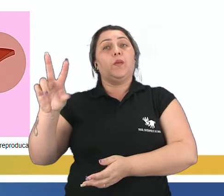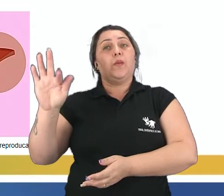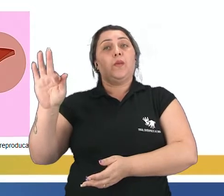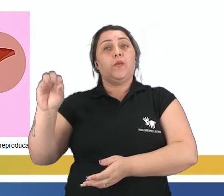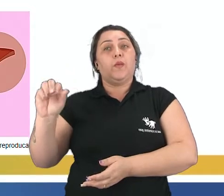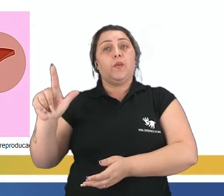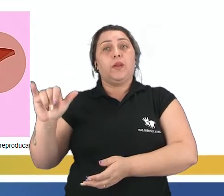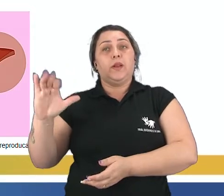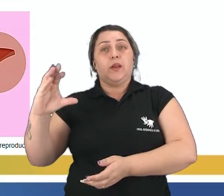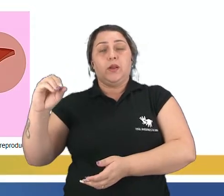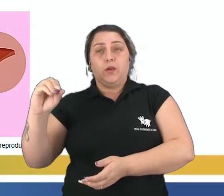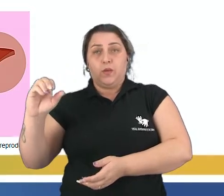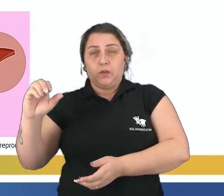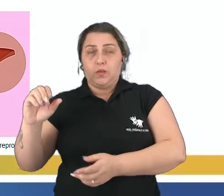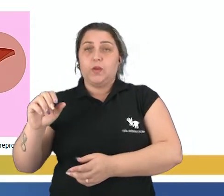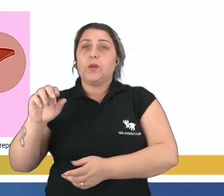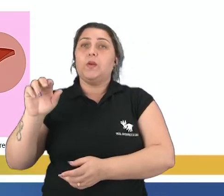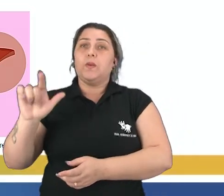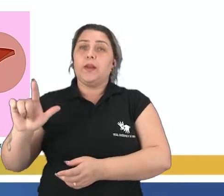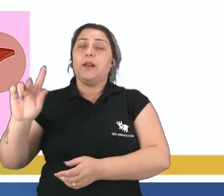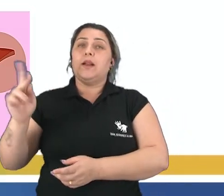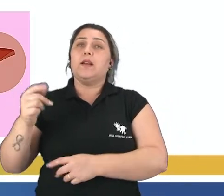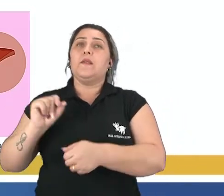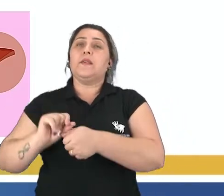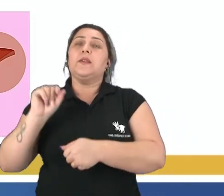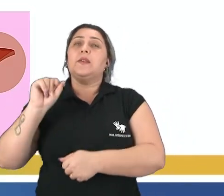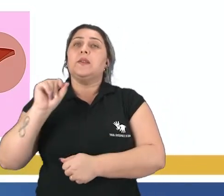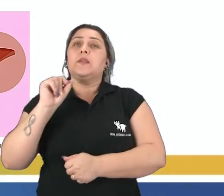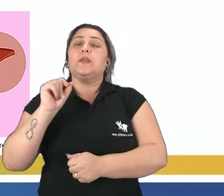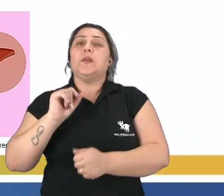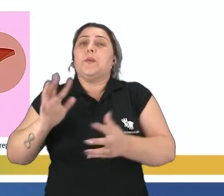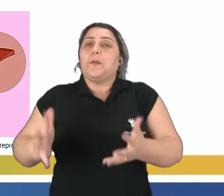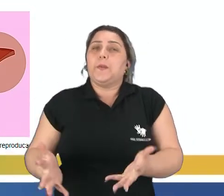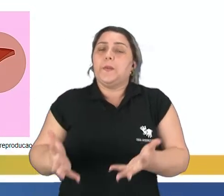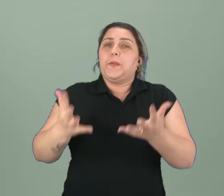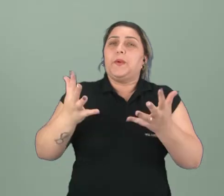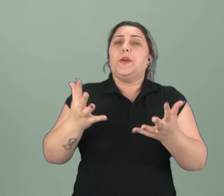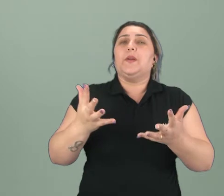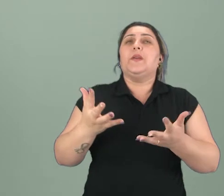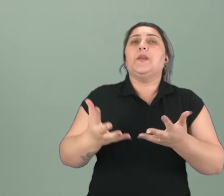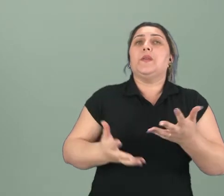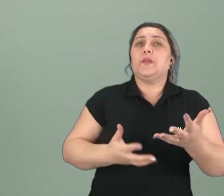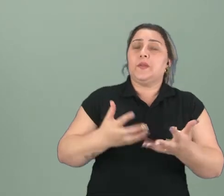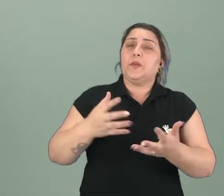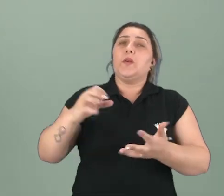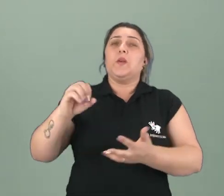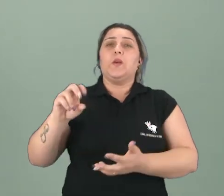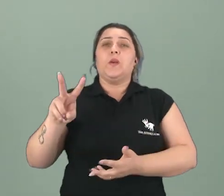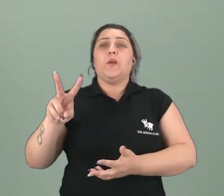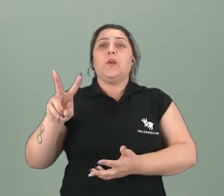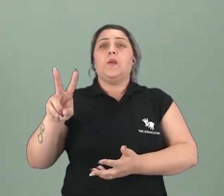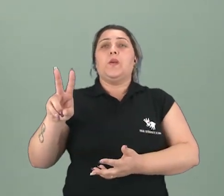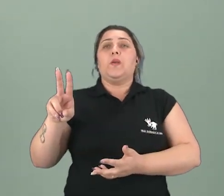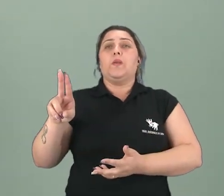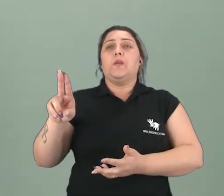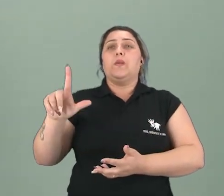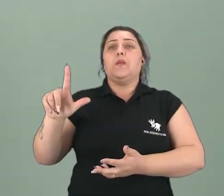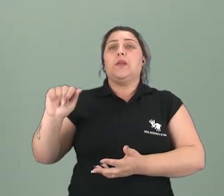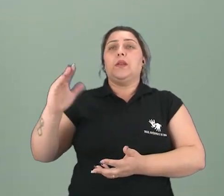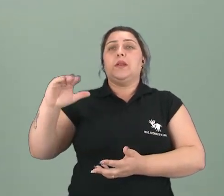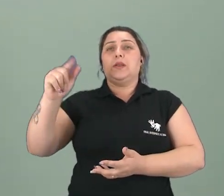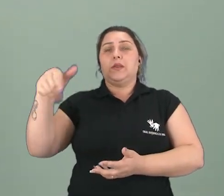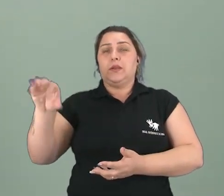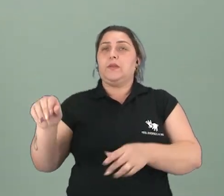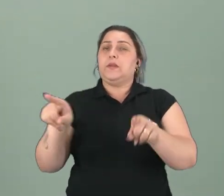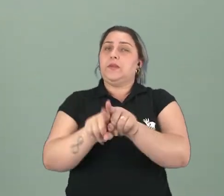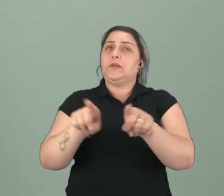ovariano. E o LH vai fazer o quê? Ele vai estimular o processo de ovulação e, consequentemente, também